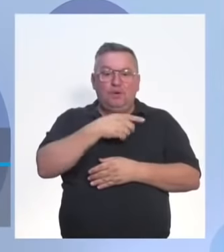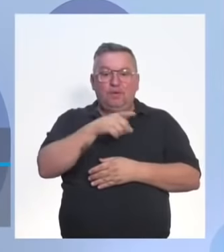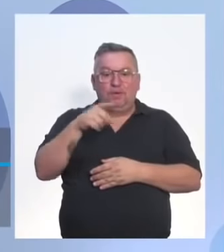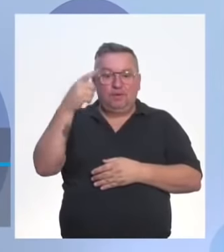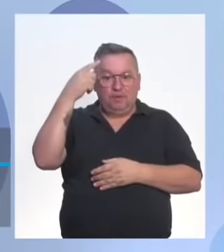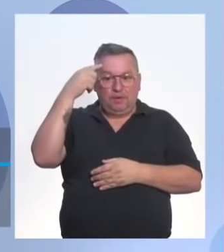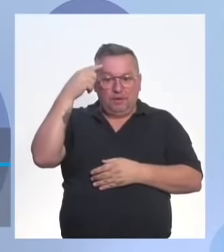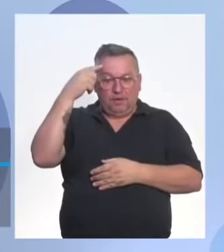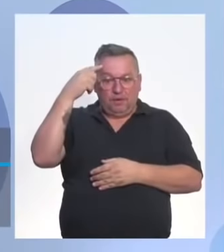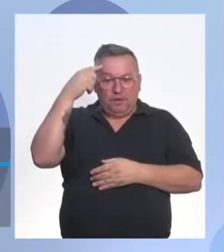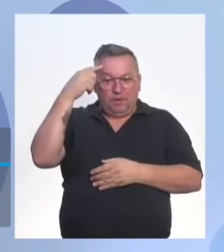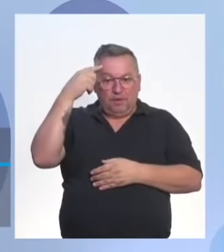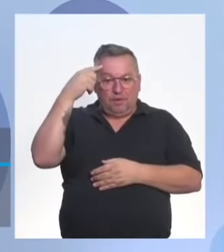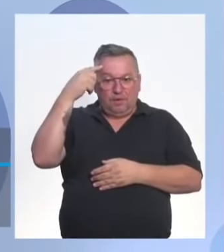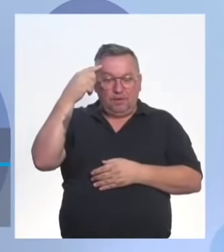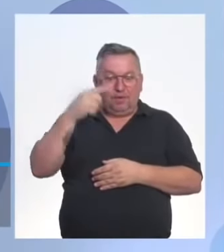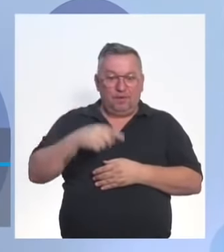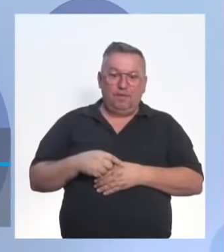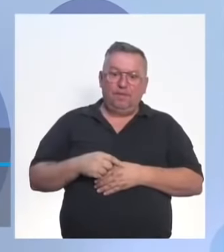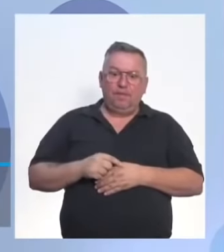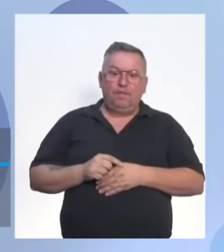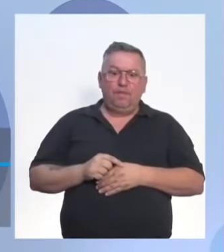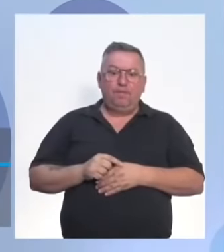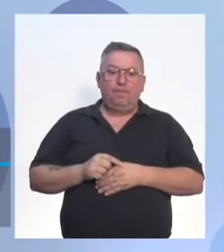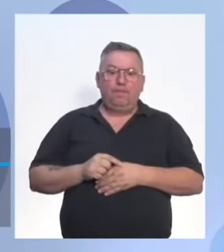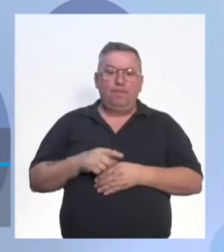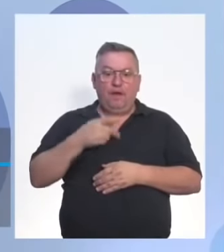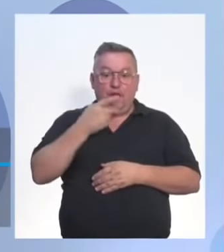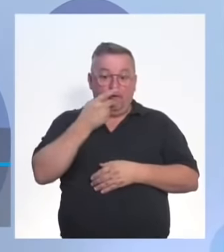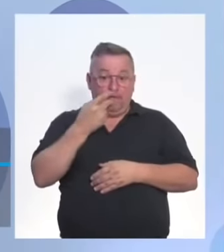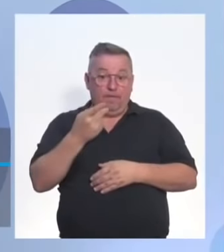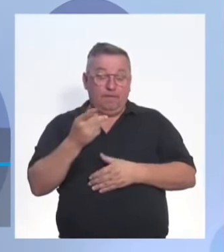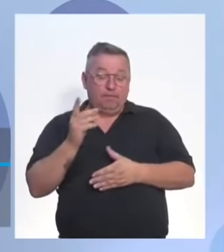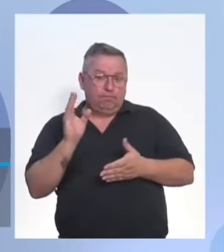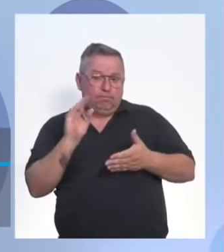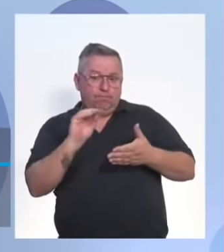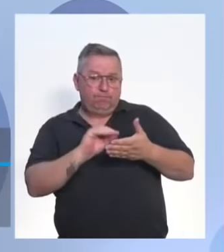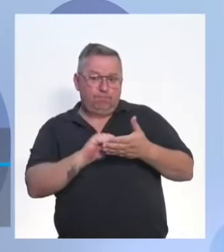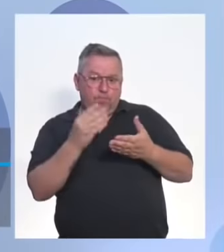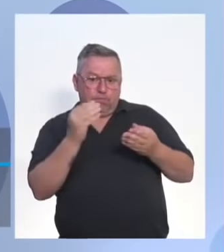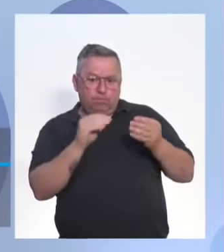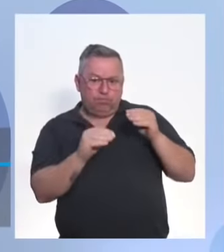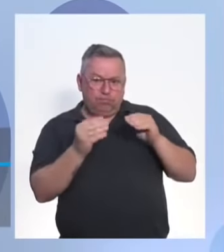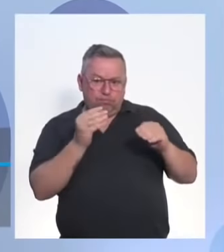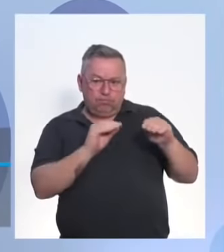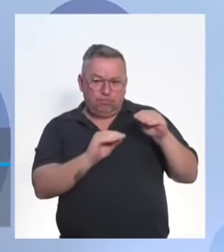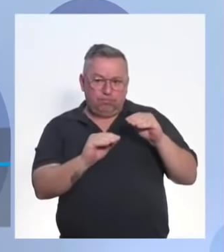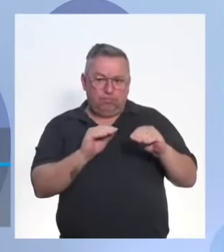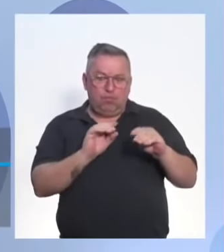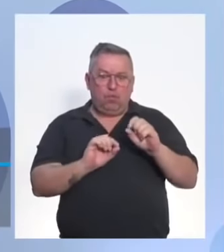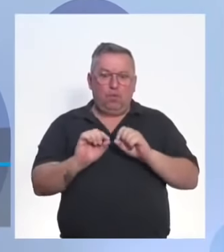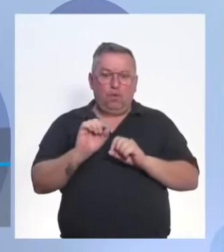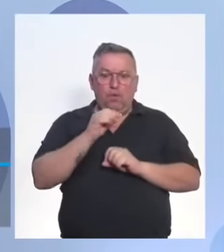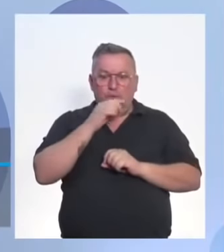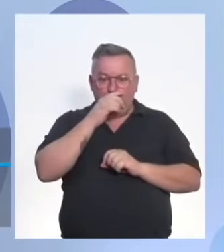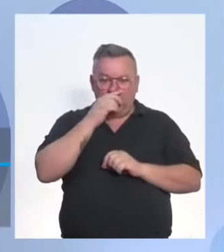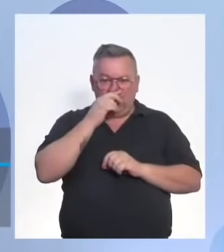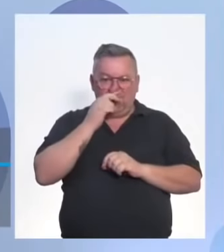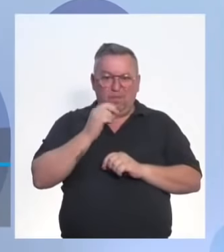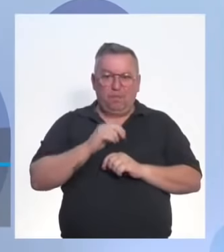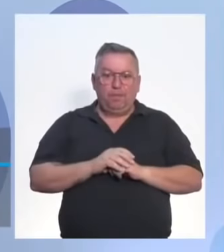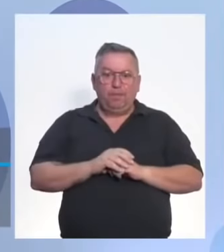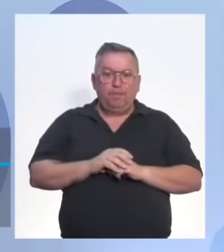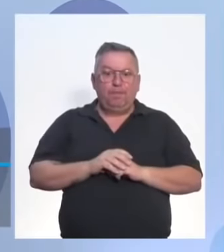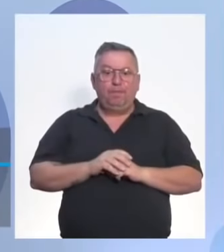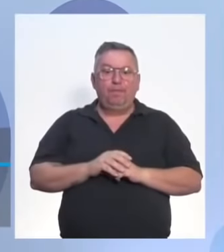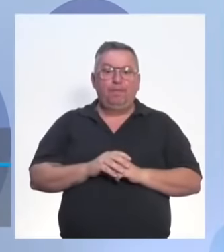pensam. Dizem, né, colocam, né, eu já até ouvi muitas vezes isso, né,